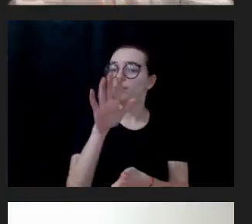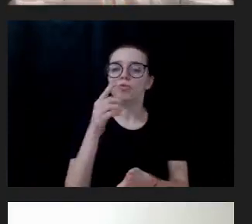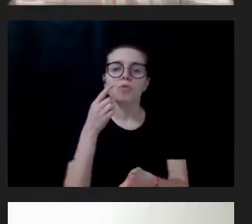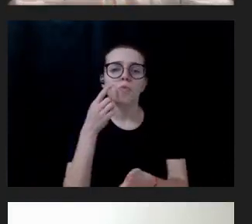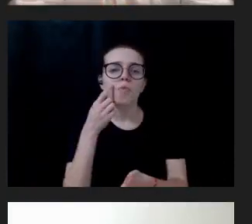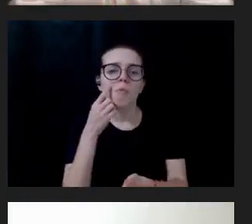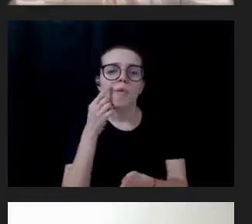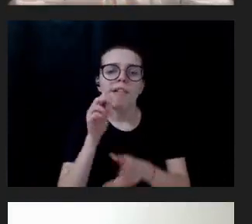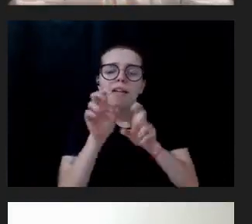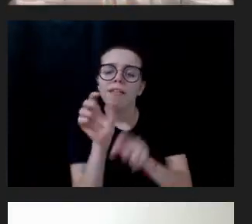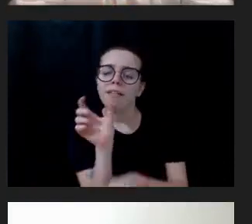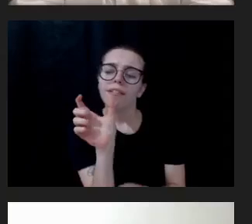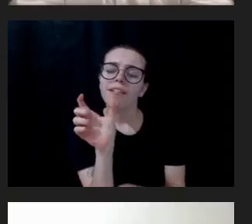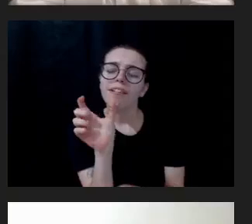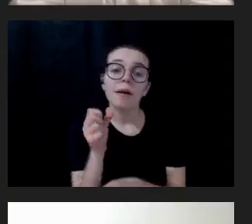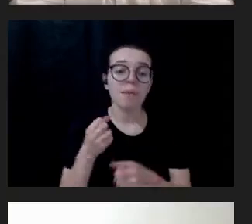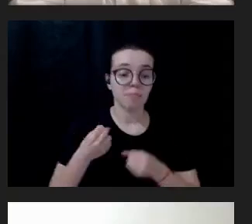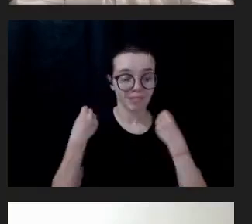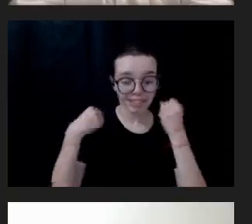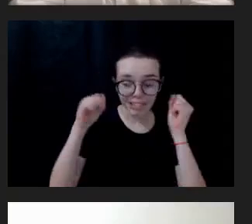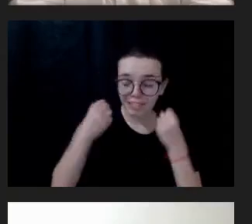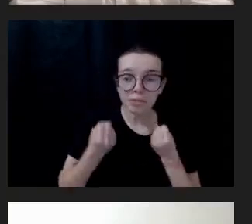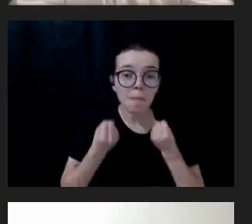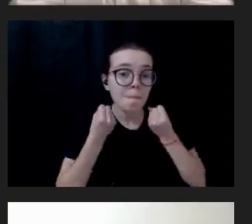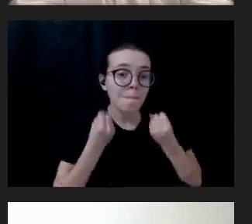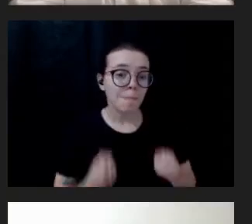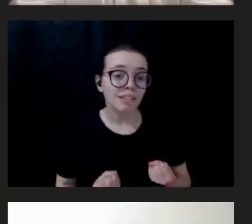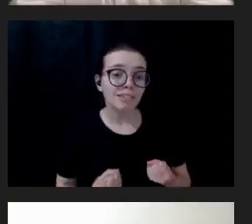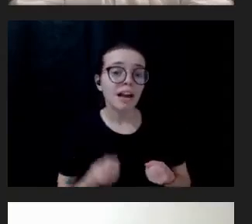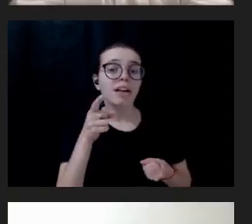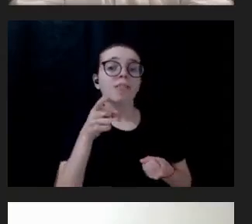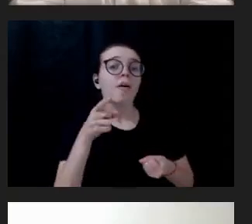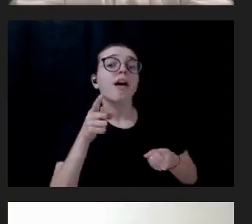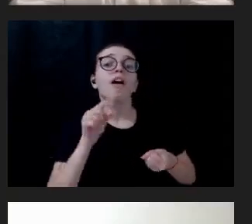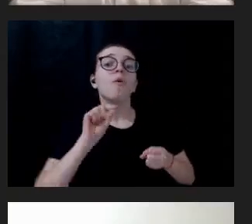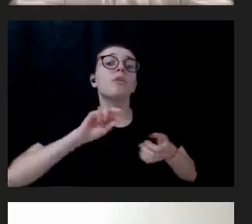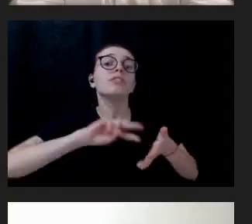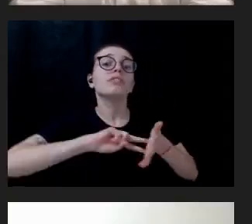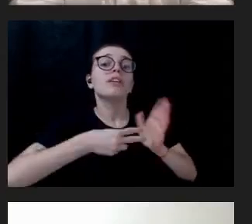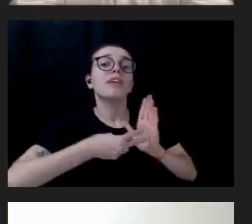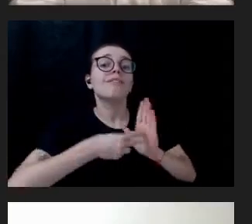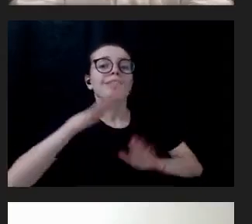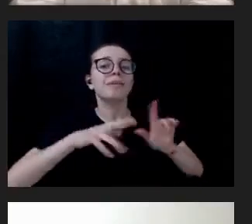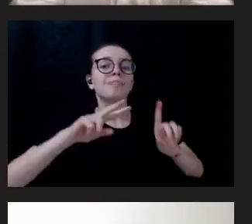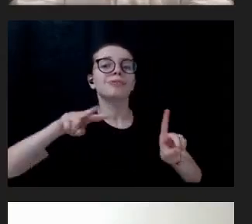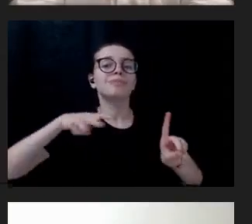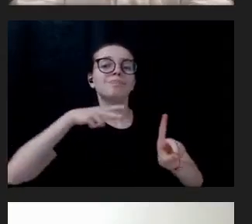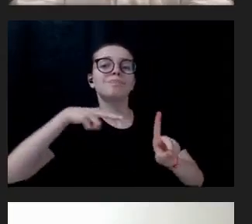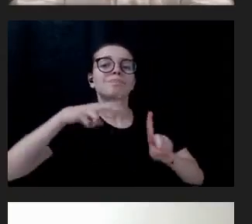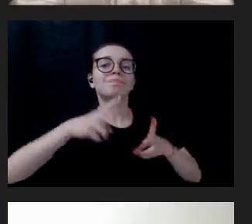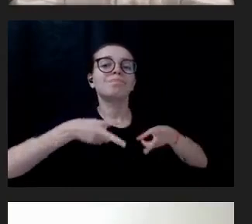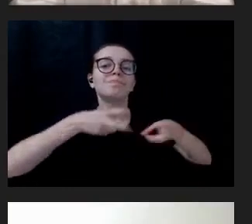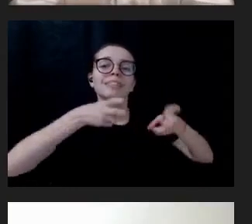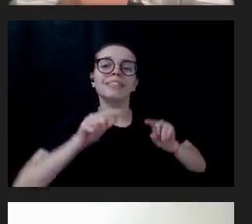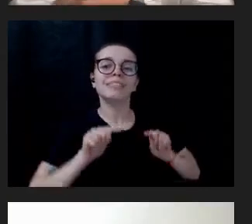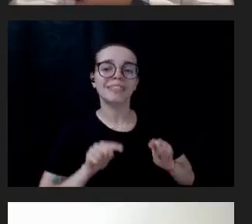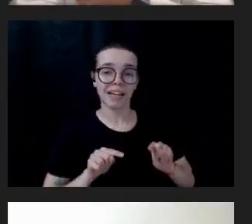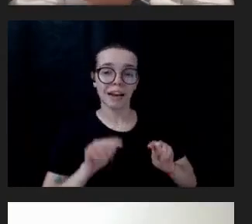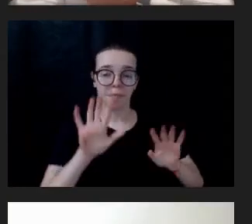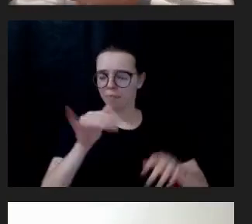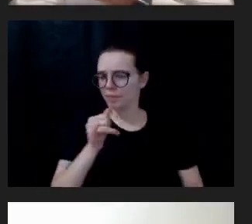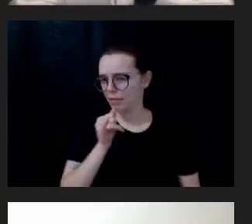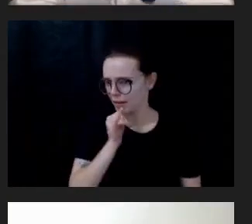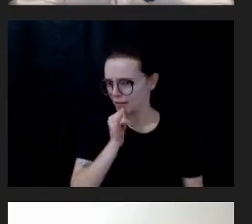vai ter do exercício. Então, quando você vai fazer, né,